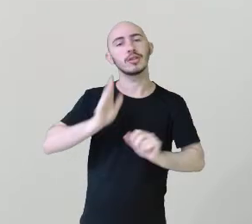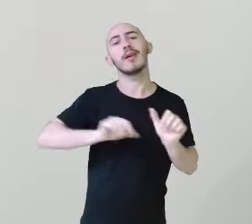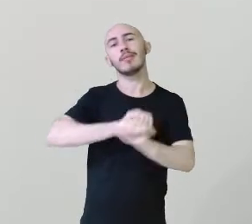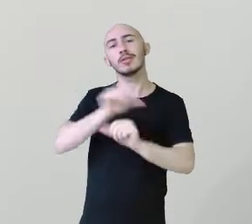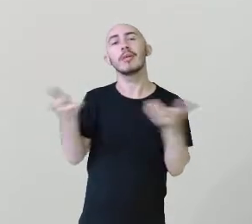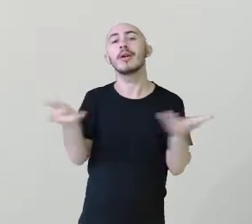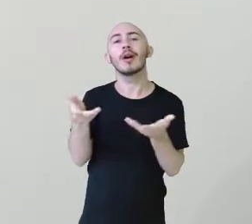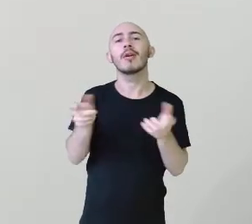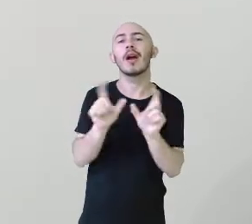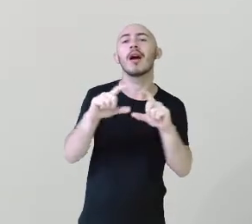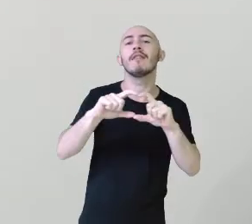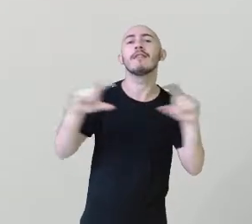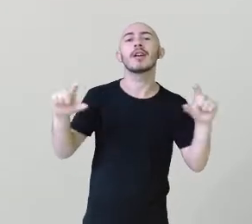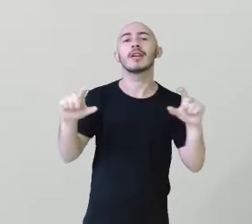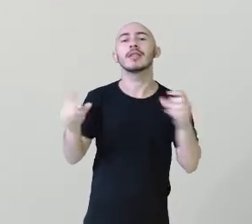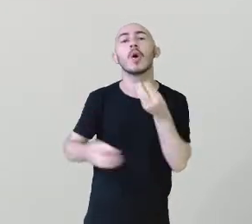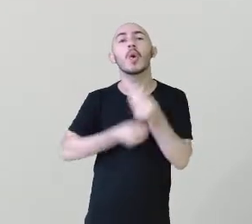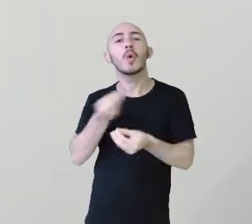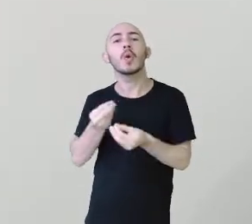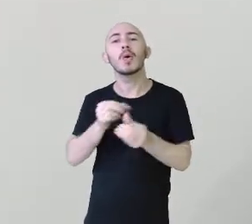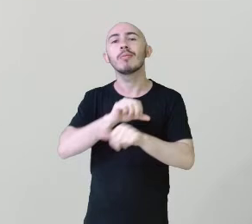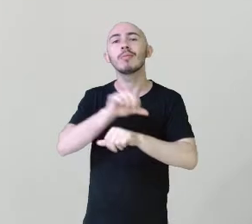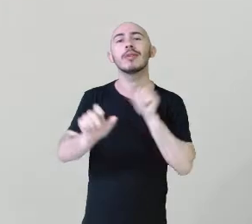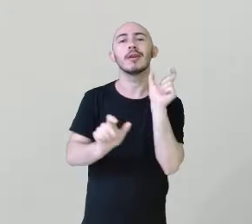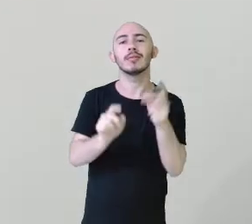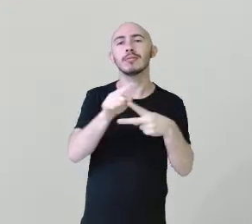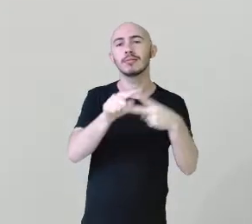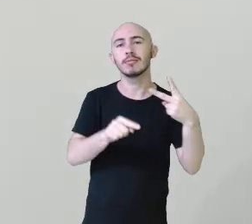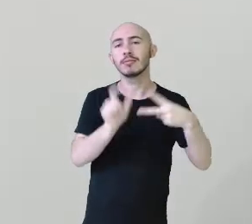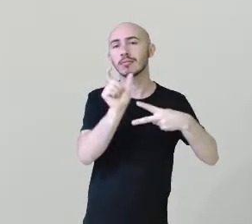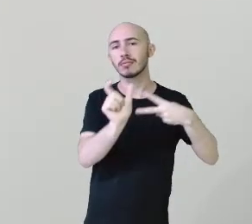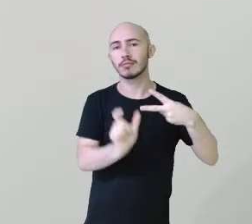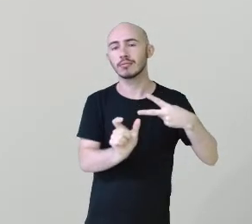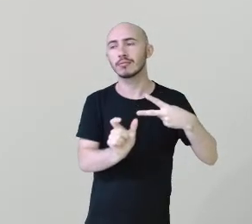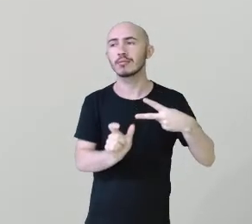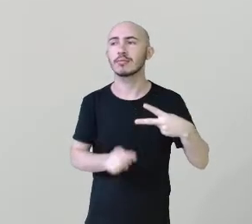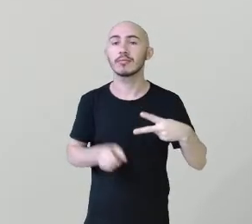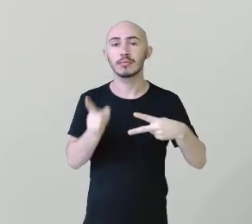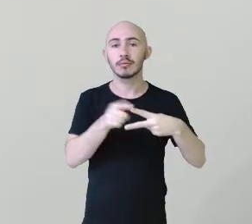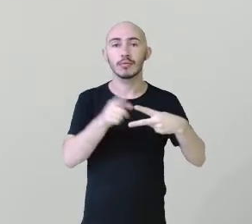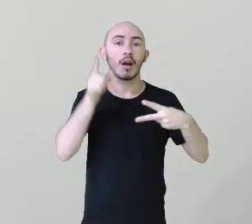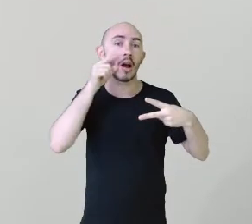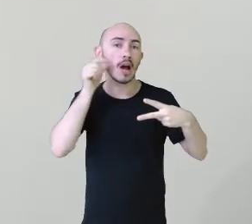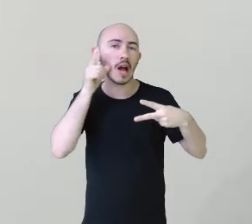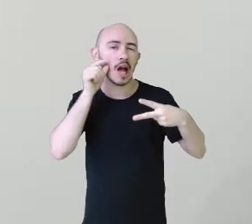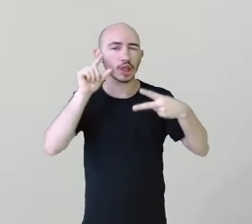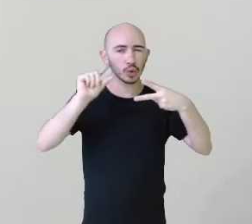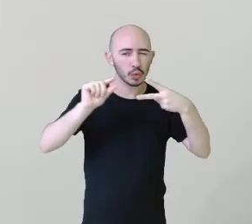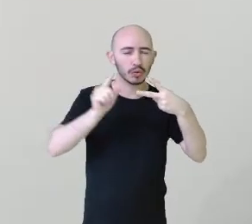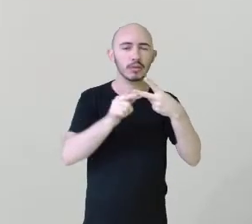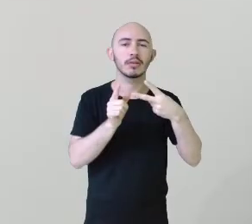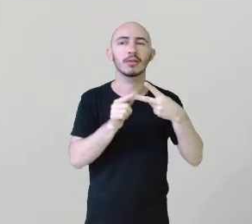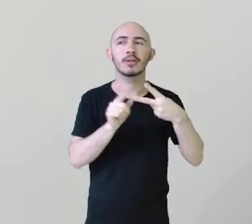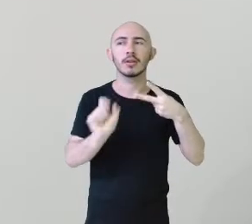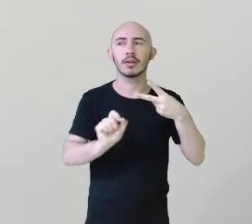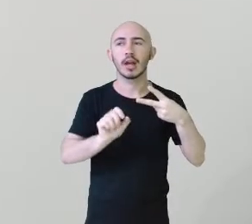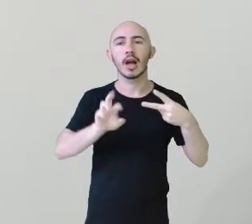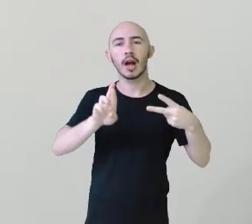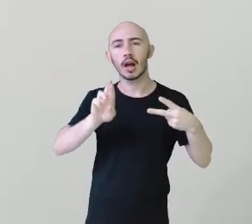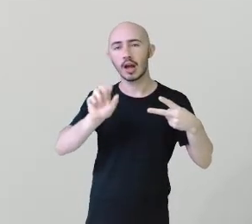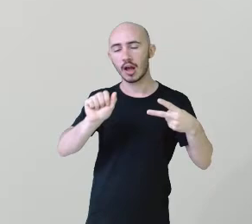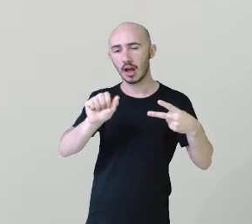Então, como é que ficariam aí essas palavras? Eu vou alterar a palavra ratinho por